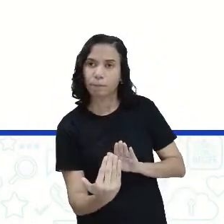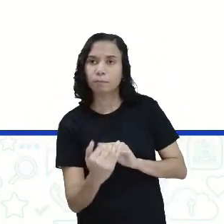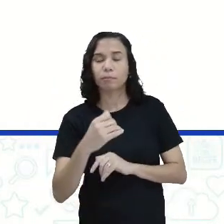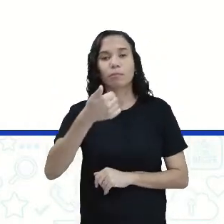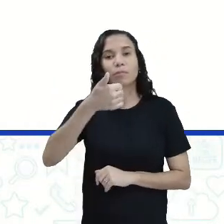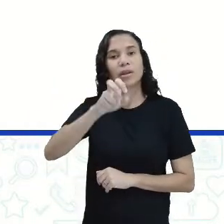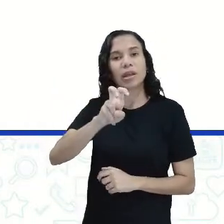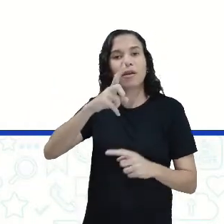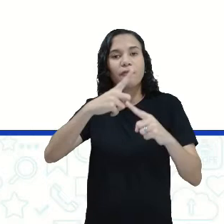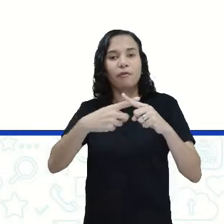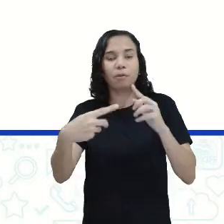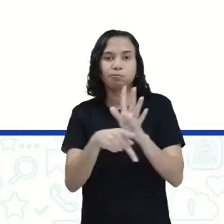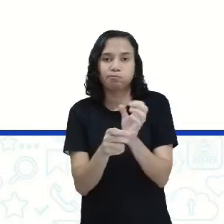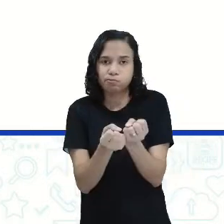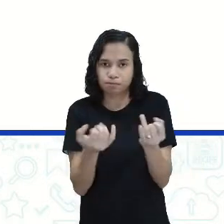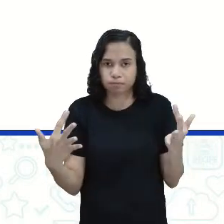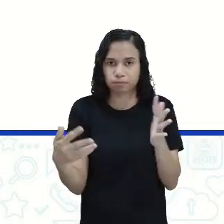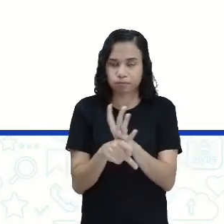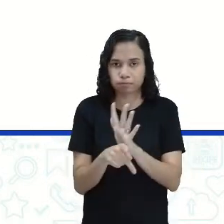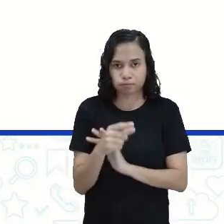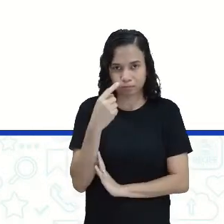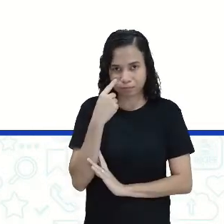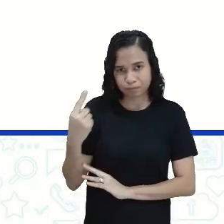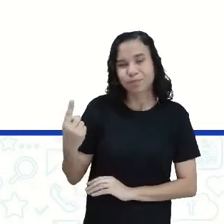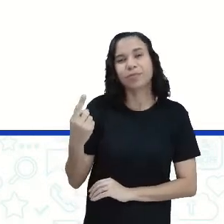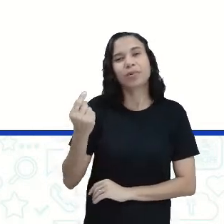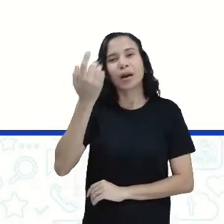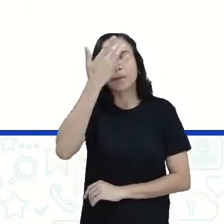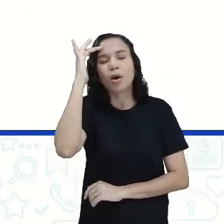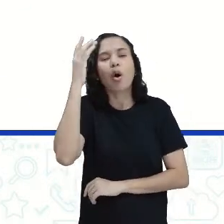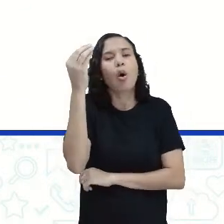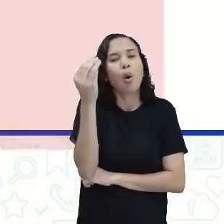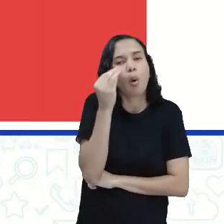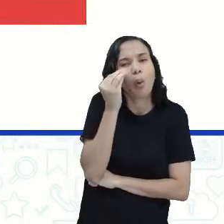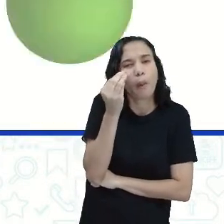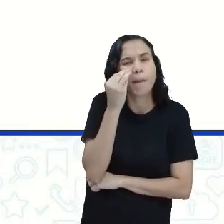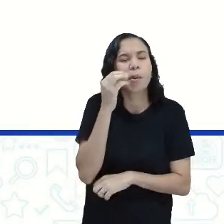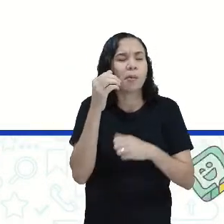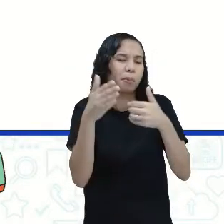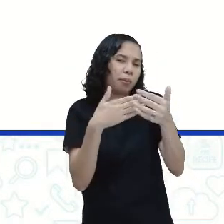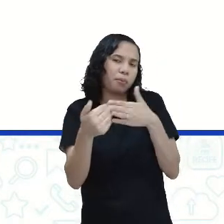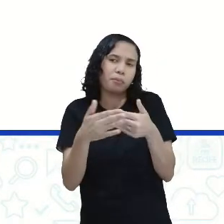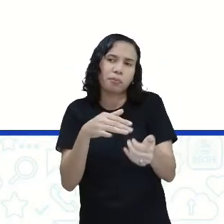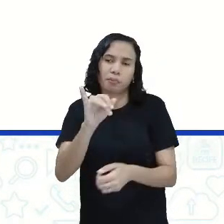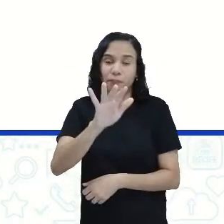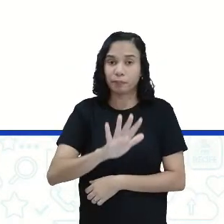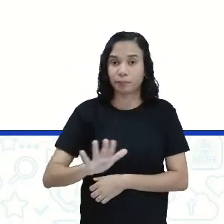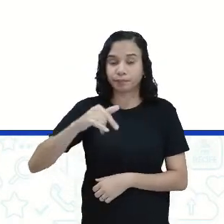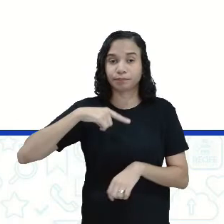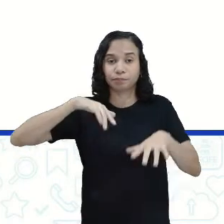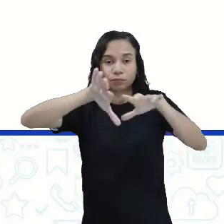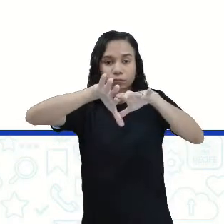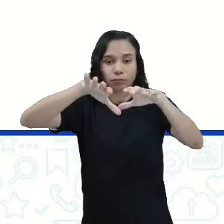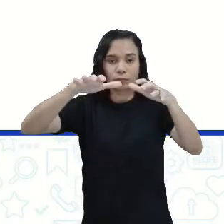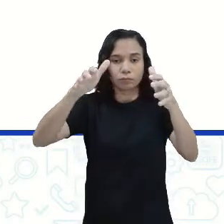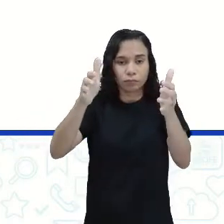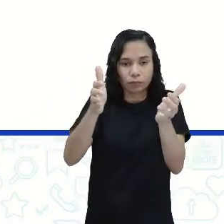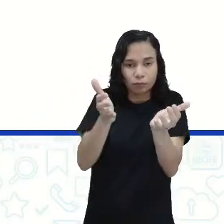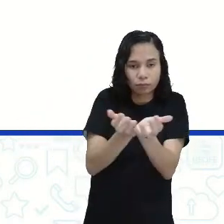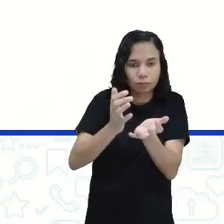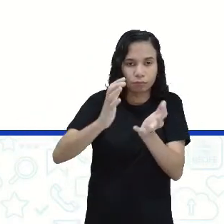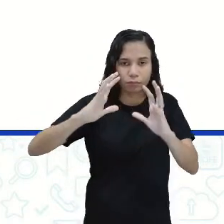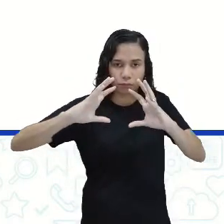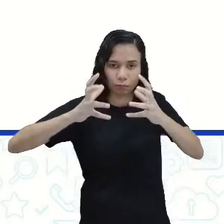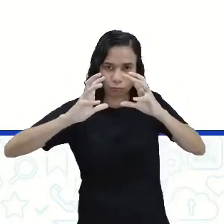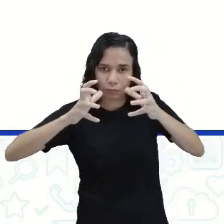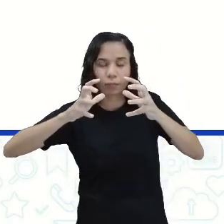vezes o volume de um cubozinho, de 1 metro cúbico. E aí você vai observar isso. Pode ser qualquer figura, tá bom? Tem uma esfera, né? A